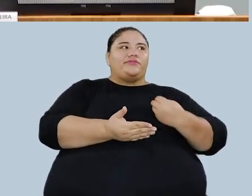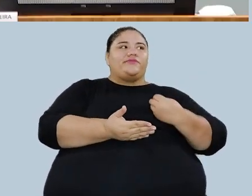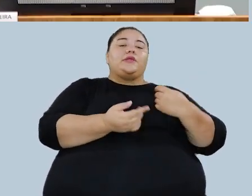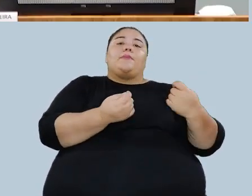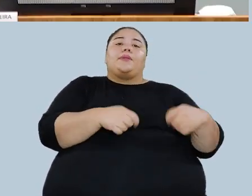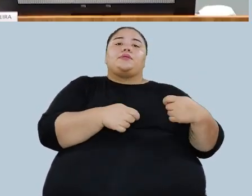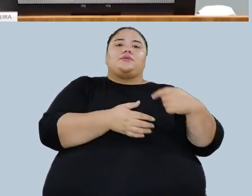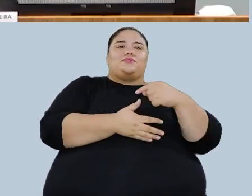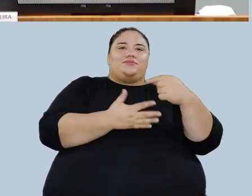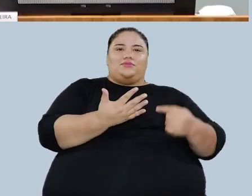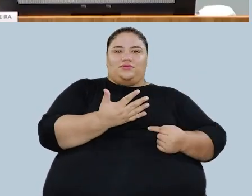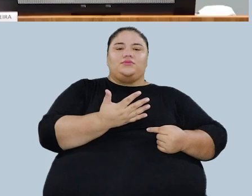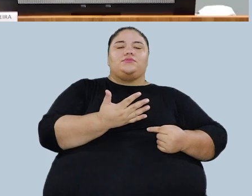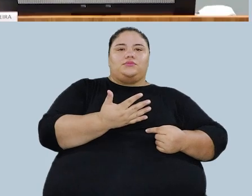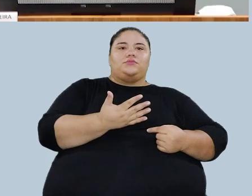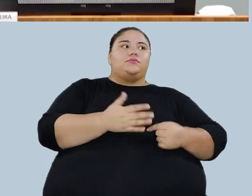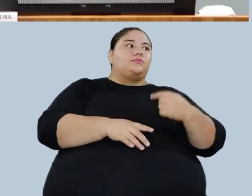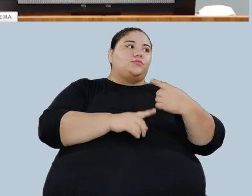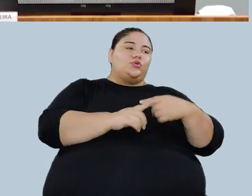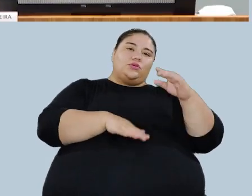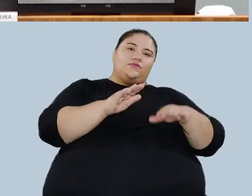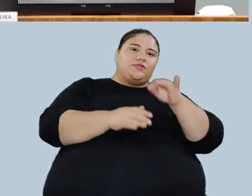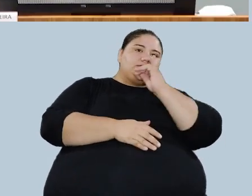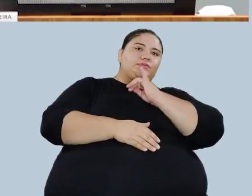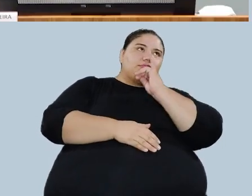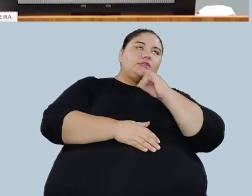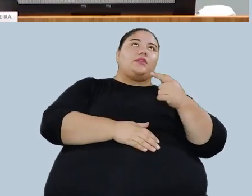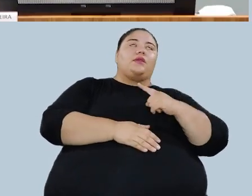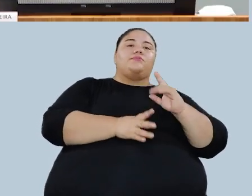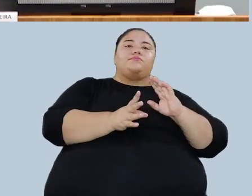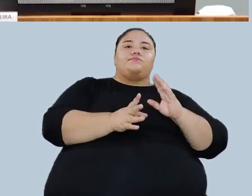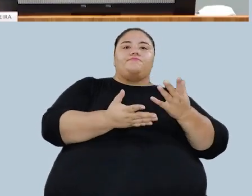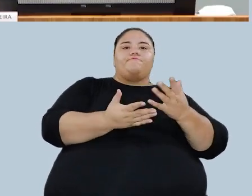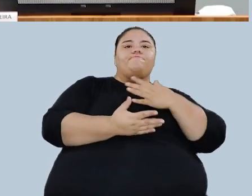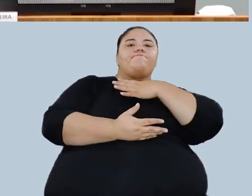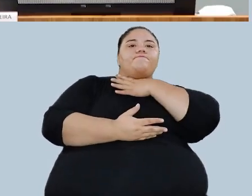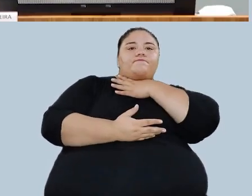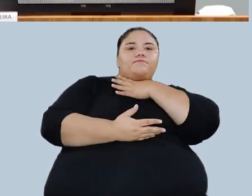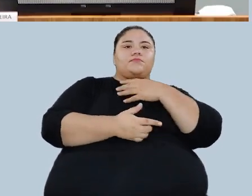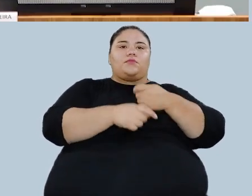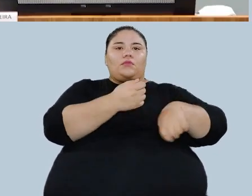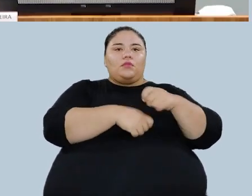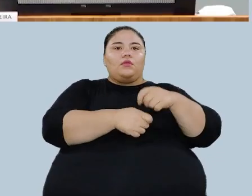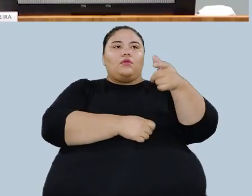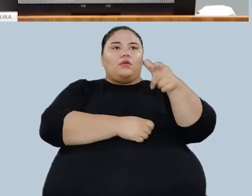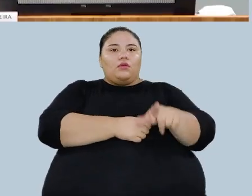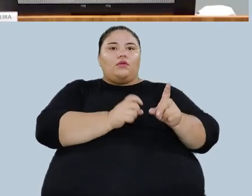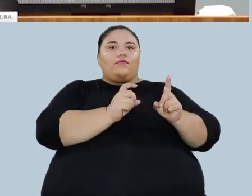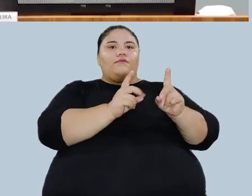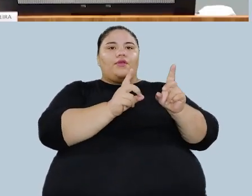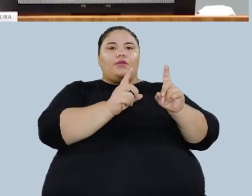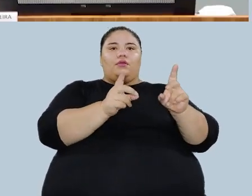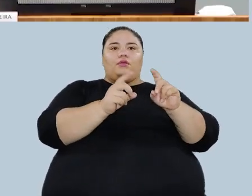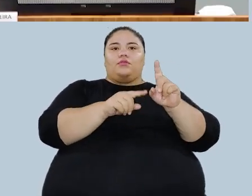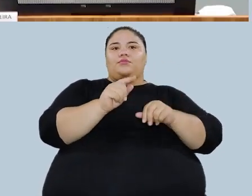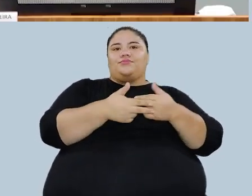né, precisando disso, porque eles não, como eles muitas vezes têm um fluxo de caixa muito apertado, eles terminam negociando a venda